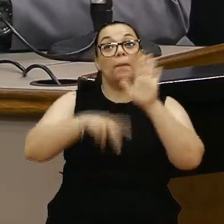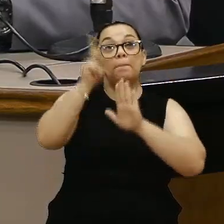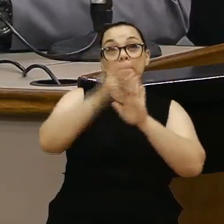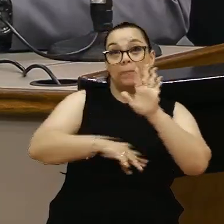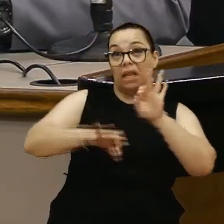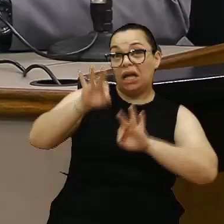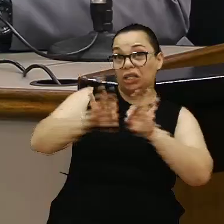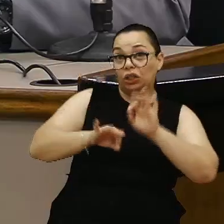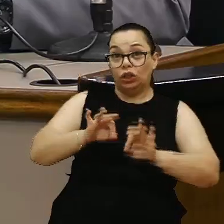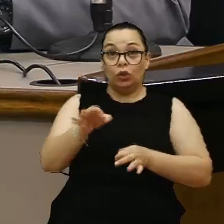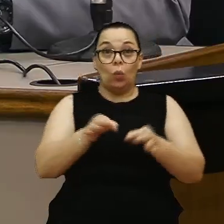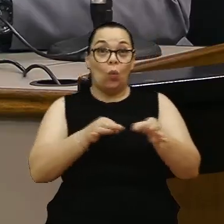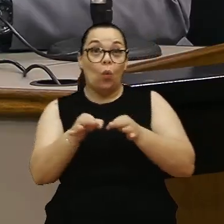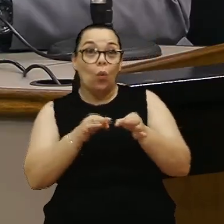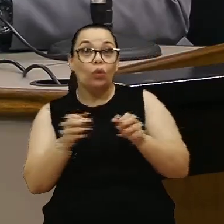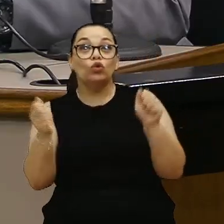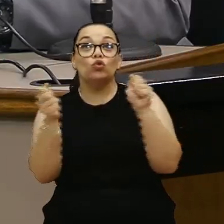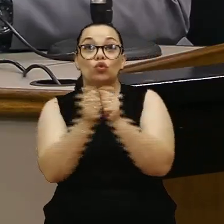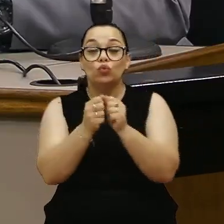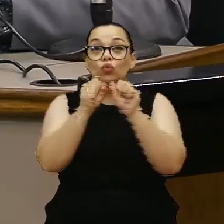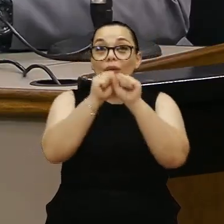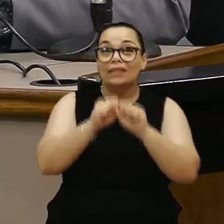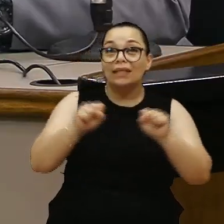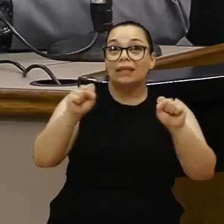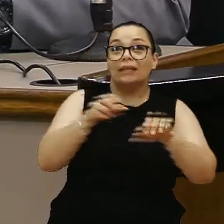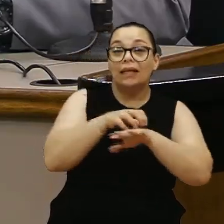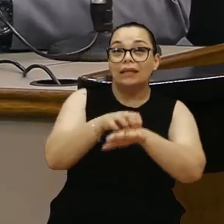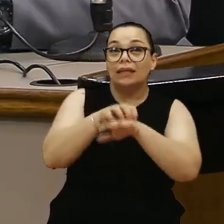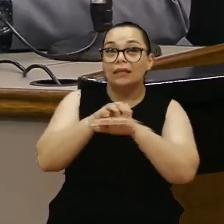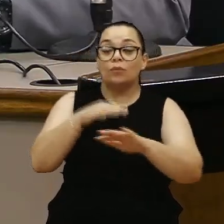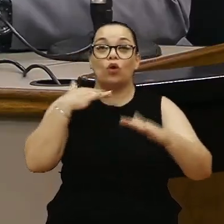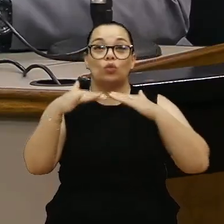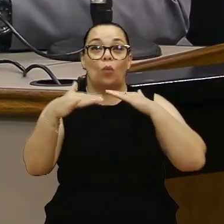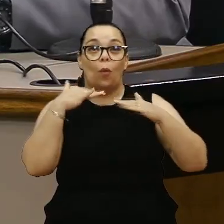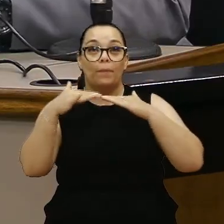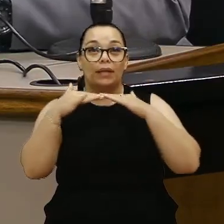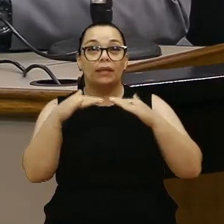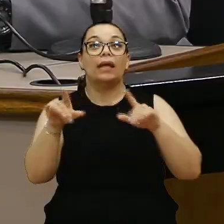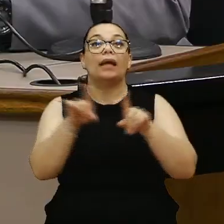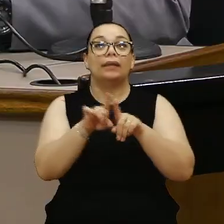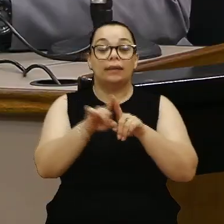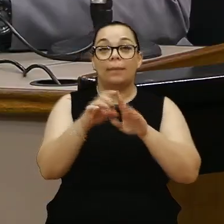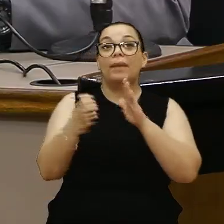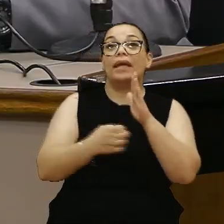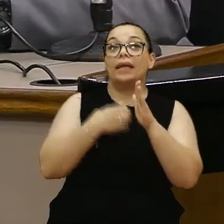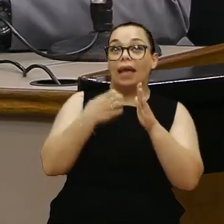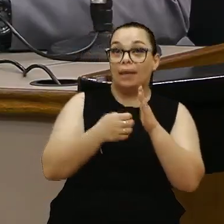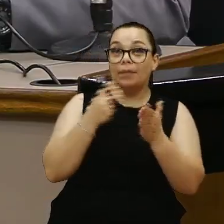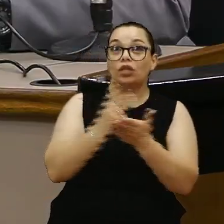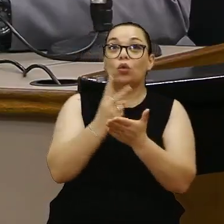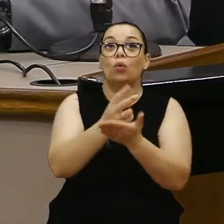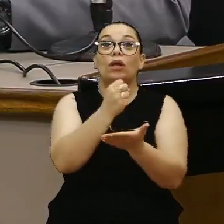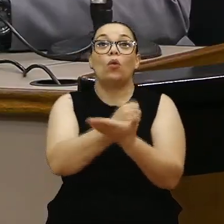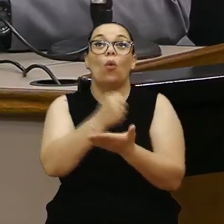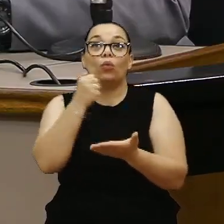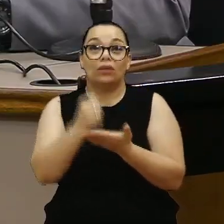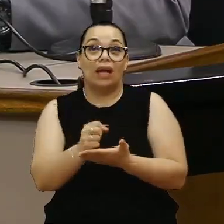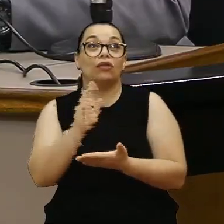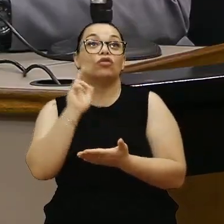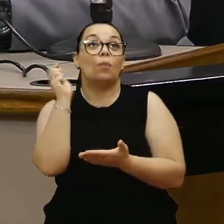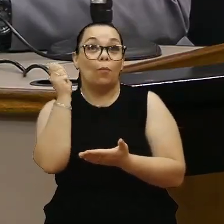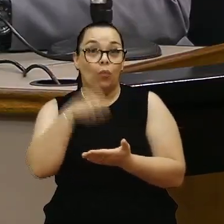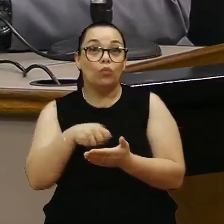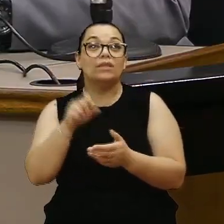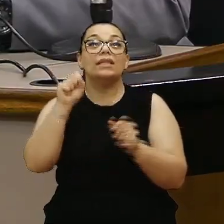planejada, organizada, junto com a Secretaria de Trânsito, Transportes e Mobilidade e a empresa que mantém o contrato, porque já disse que é